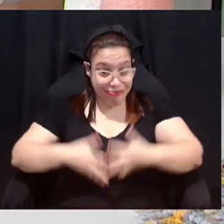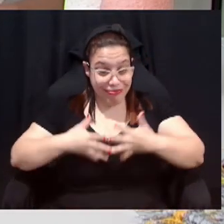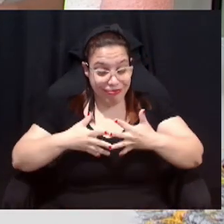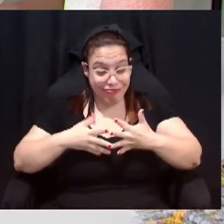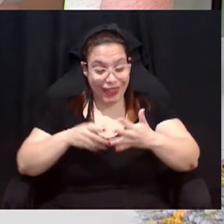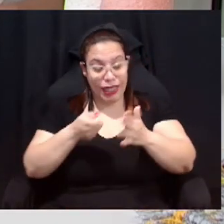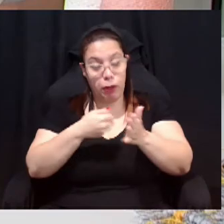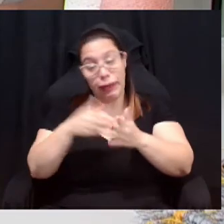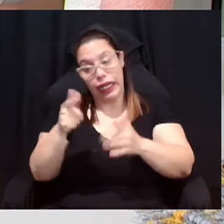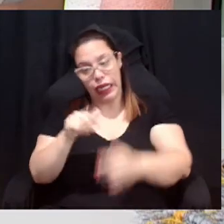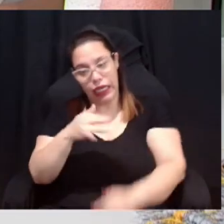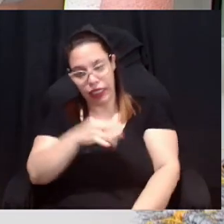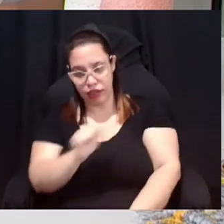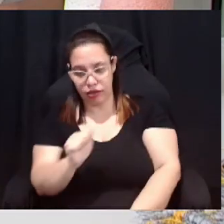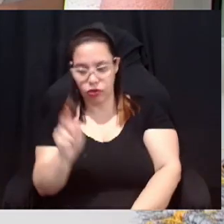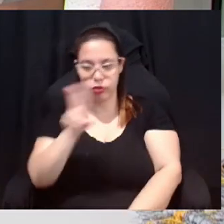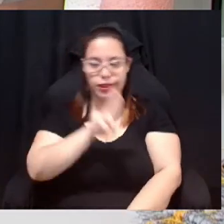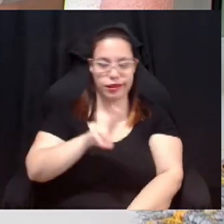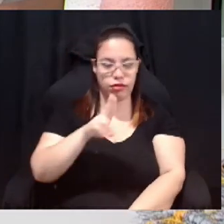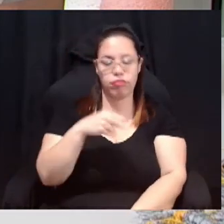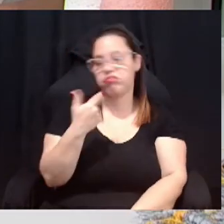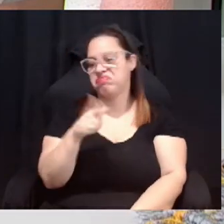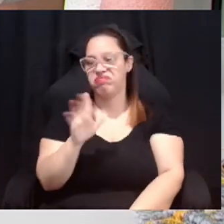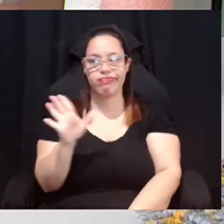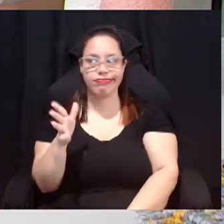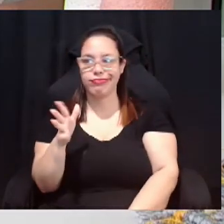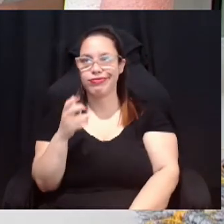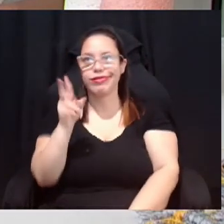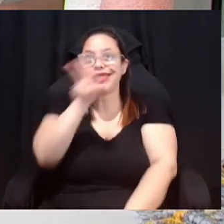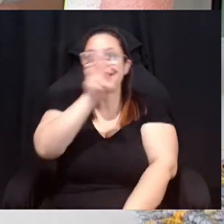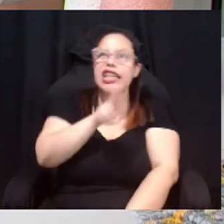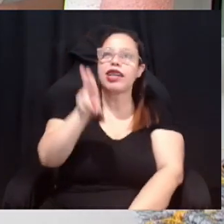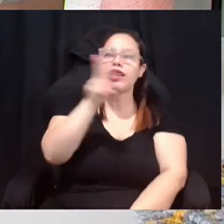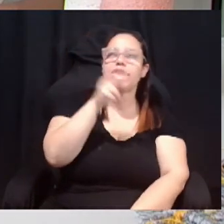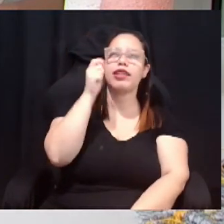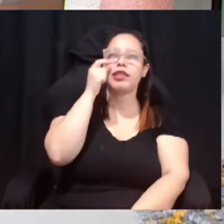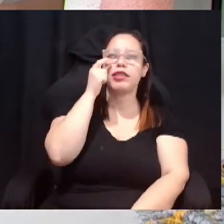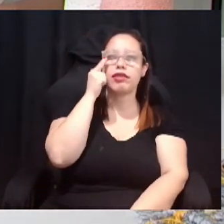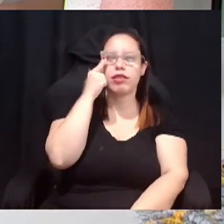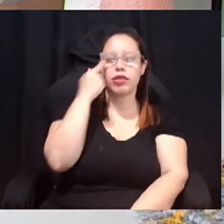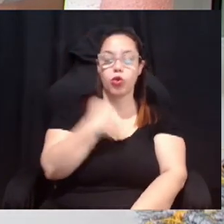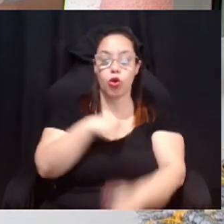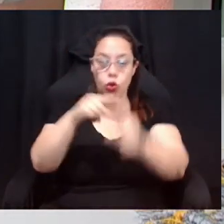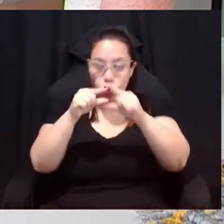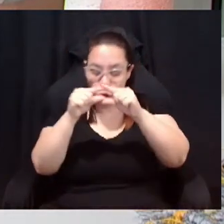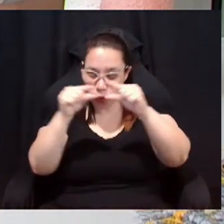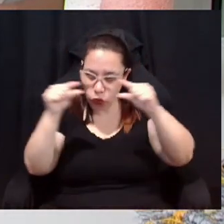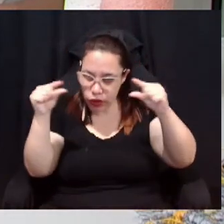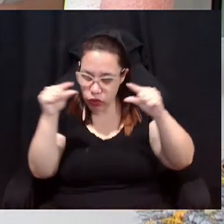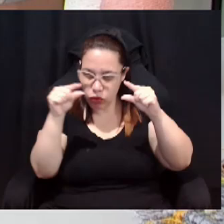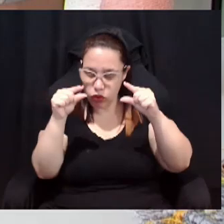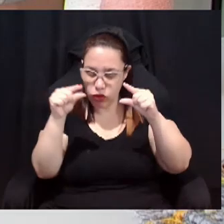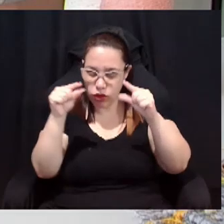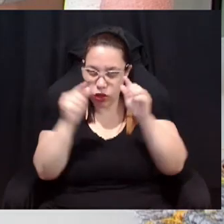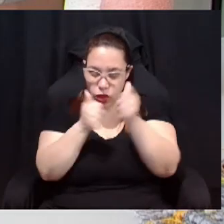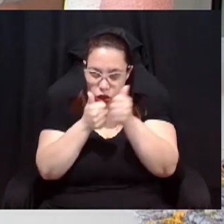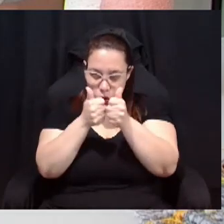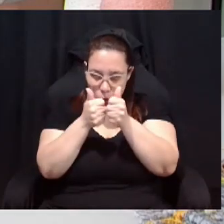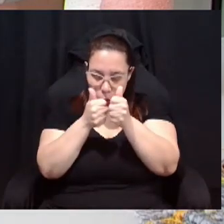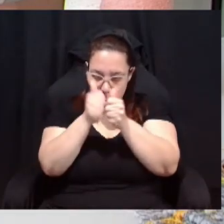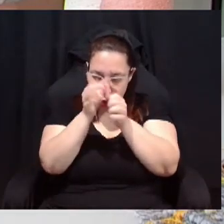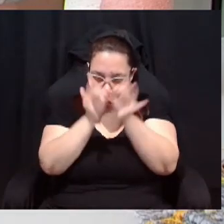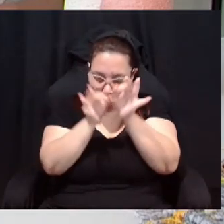ela. Então, não necessariamente a gente vai usar o nosso fio com as linhas alinhadas dessa